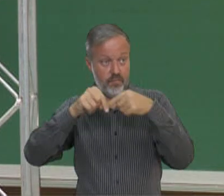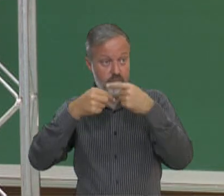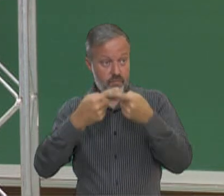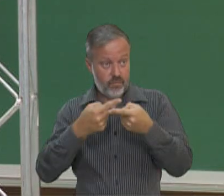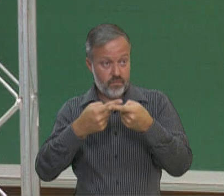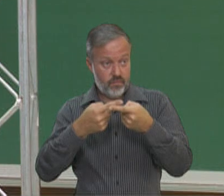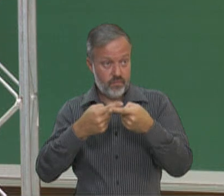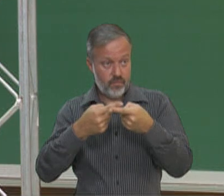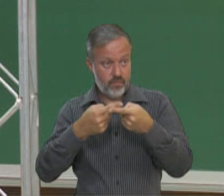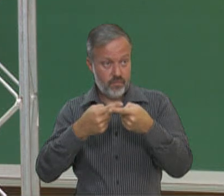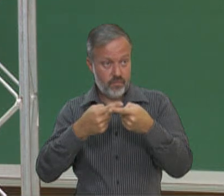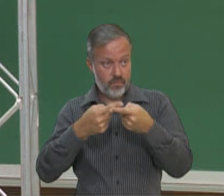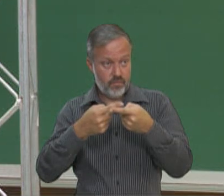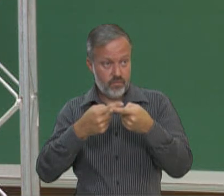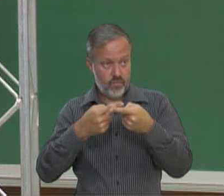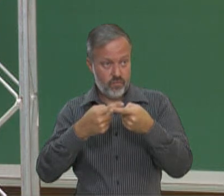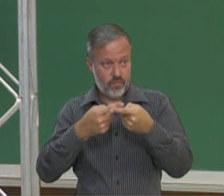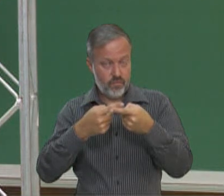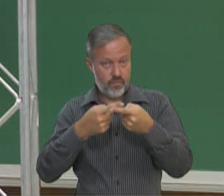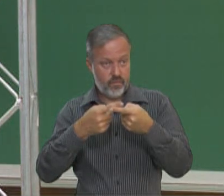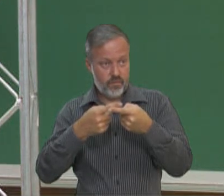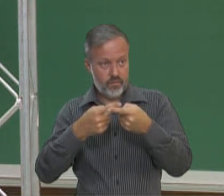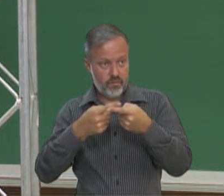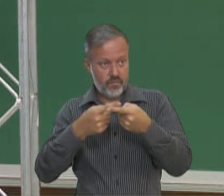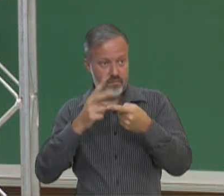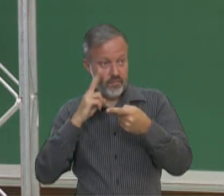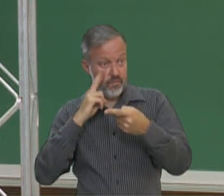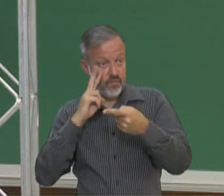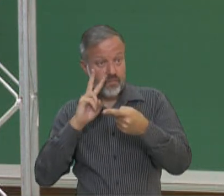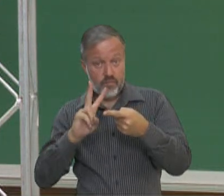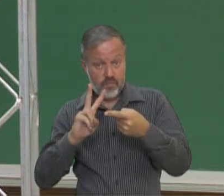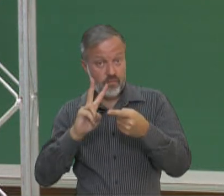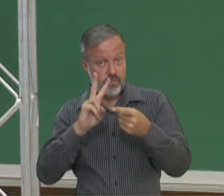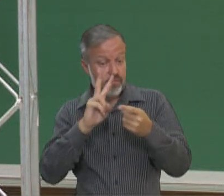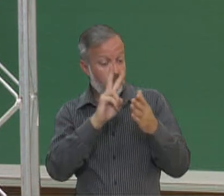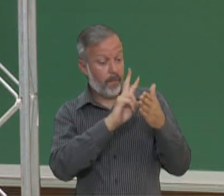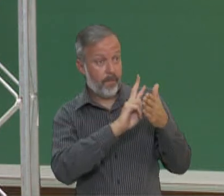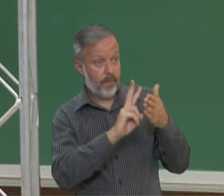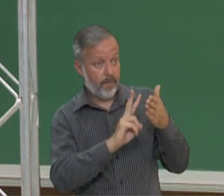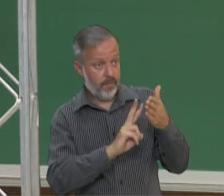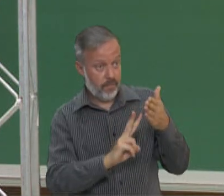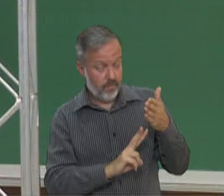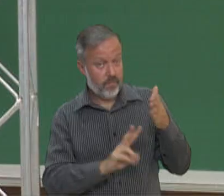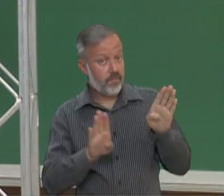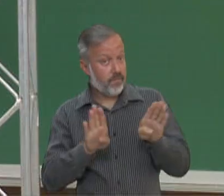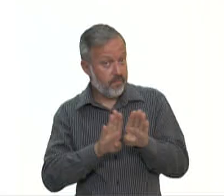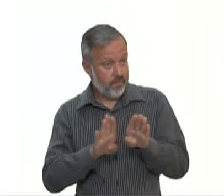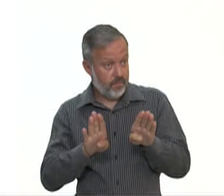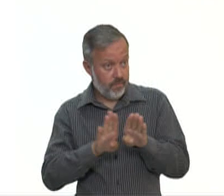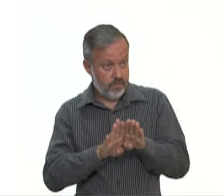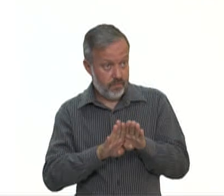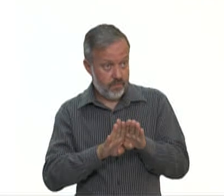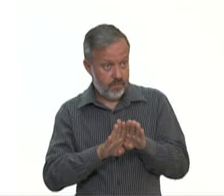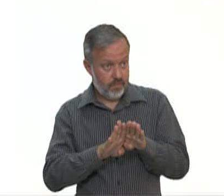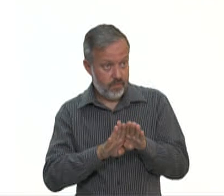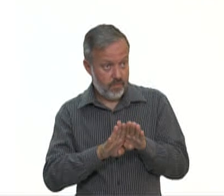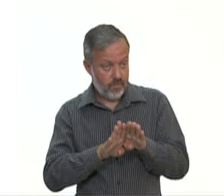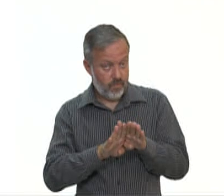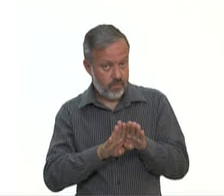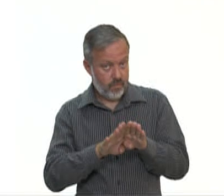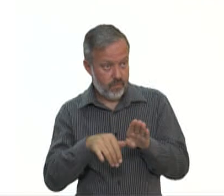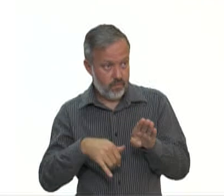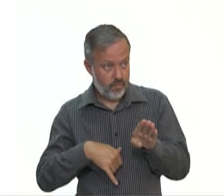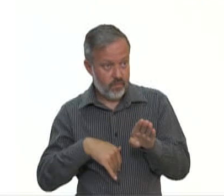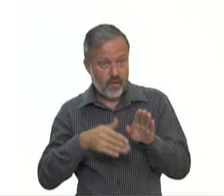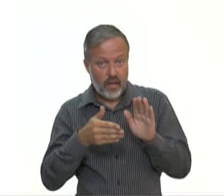depois entradilha, que a gente leu ali anteriormente, lead. Também nós temos com um título com uma